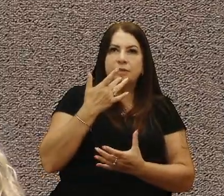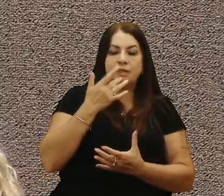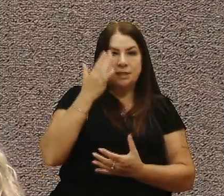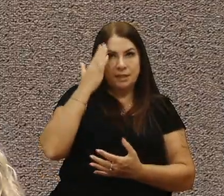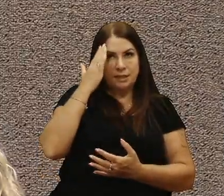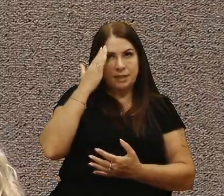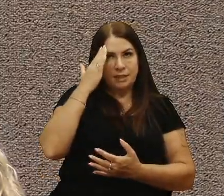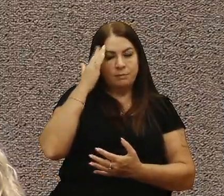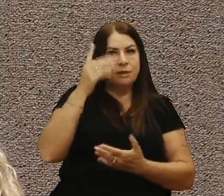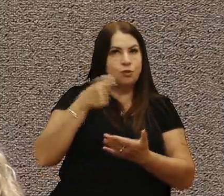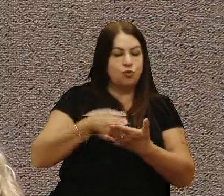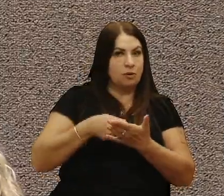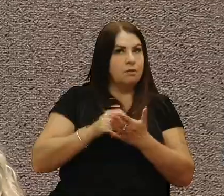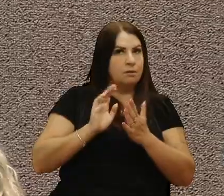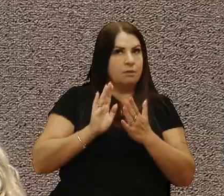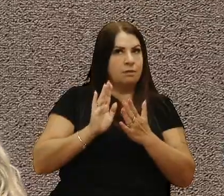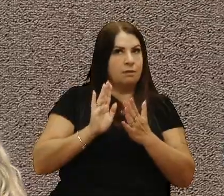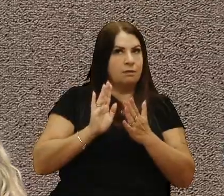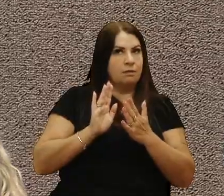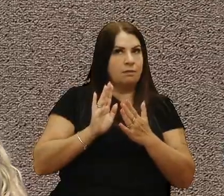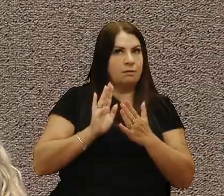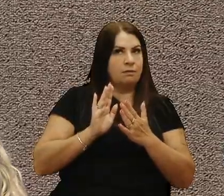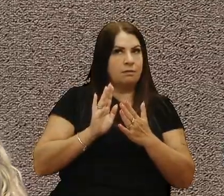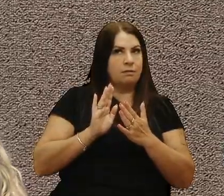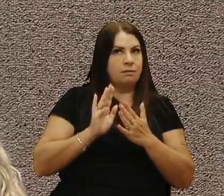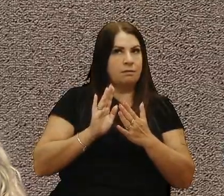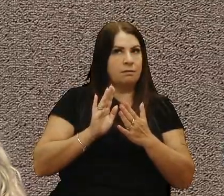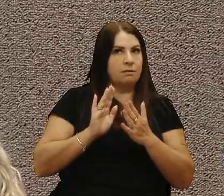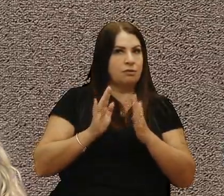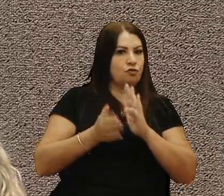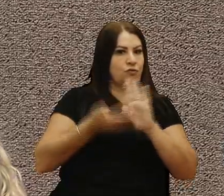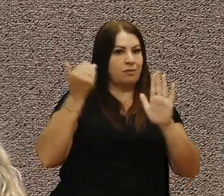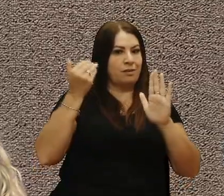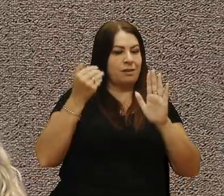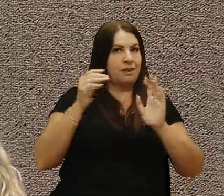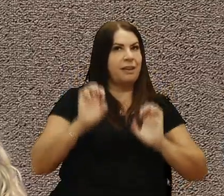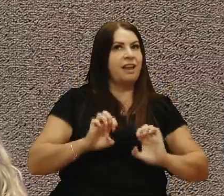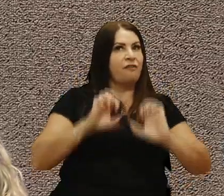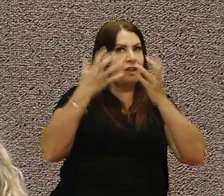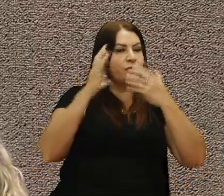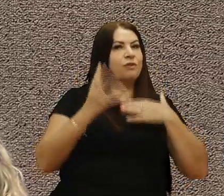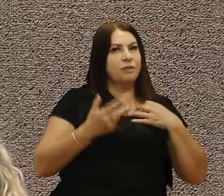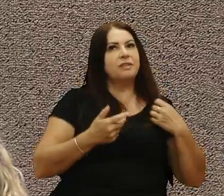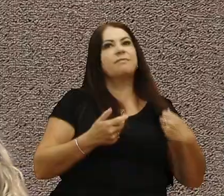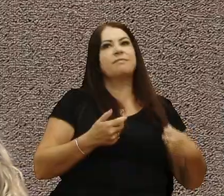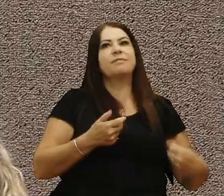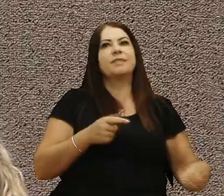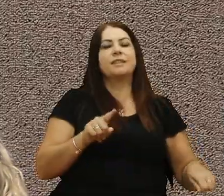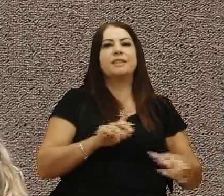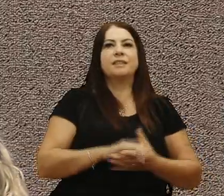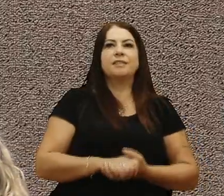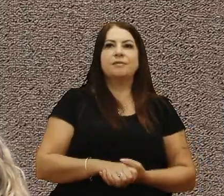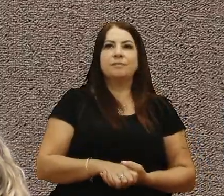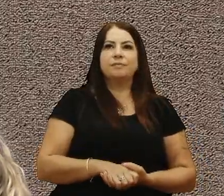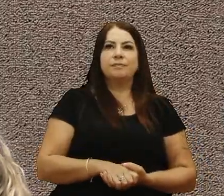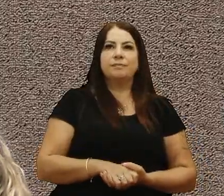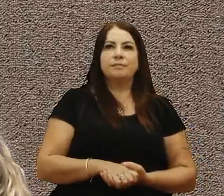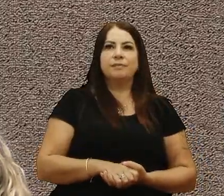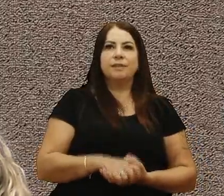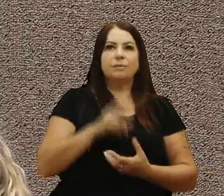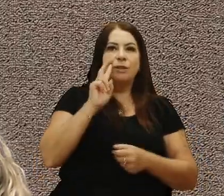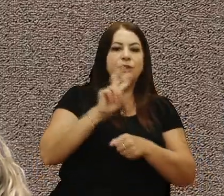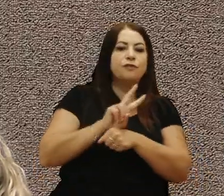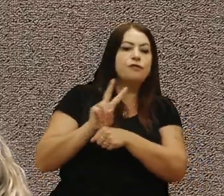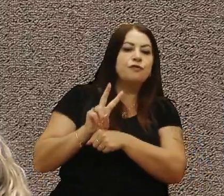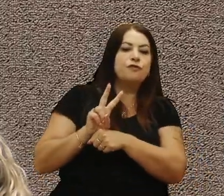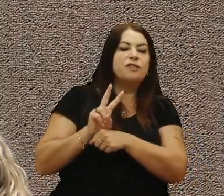que já tentaram derrubar o nosso evento, tá? A dita cuja fiscais da